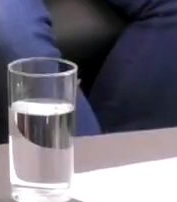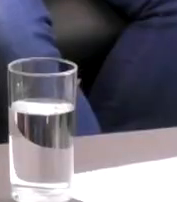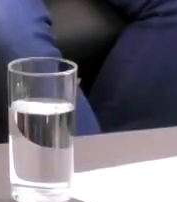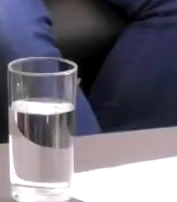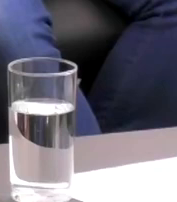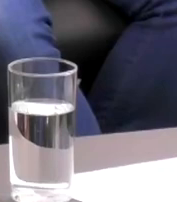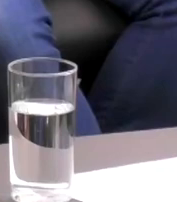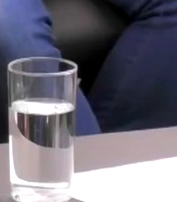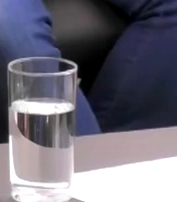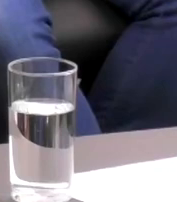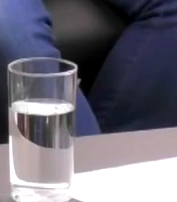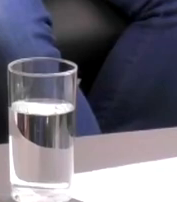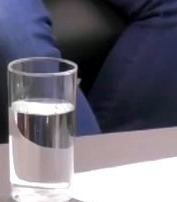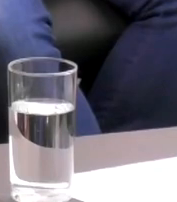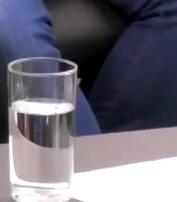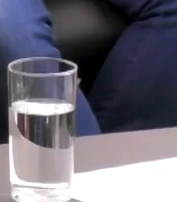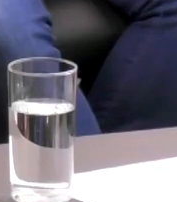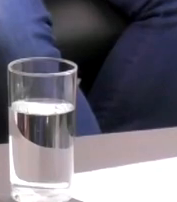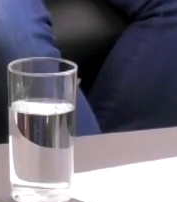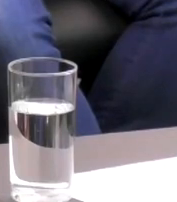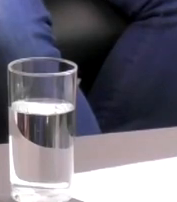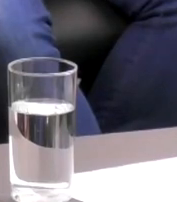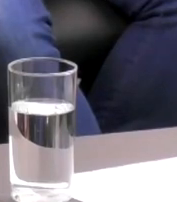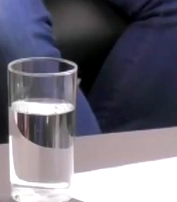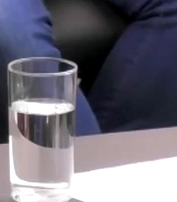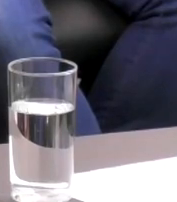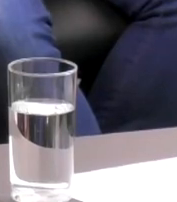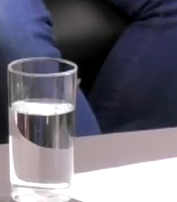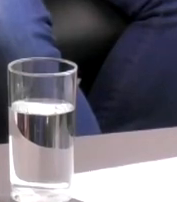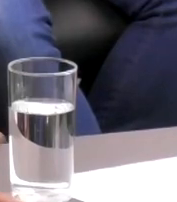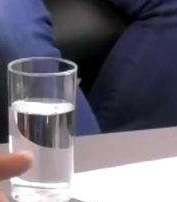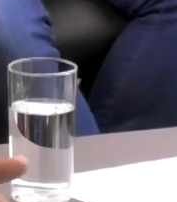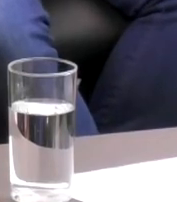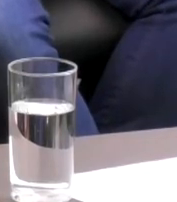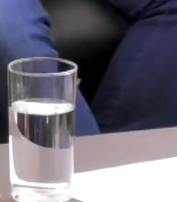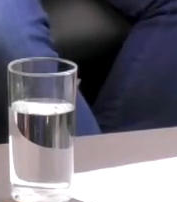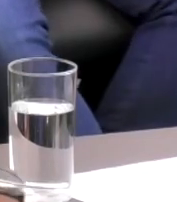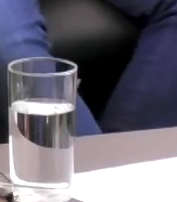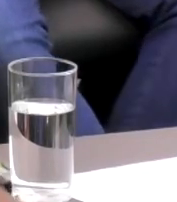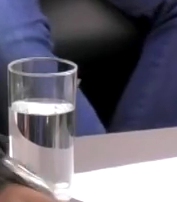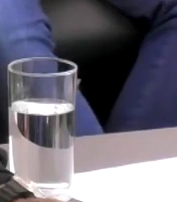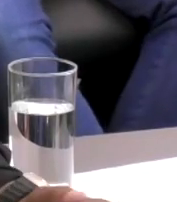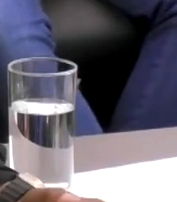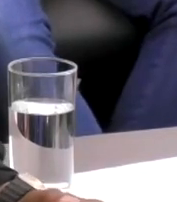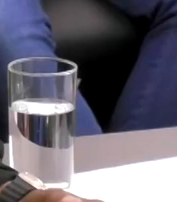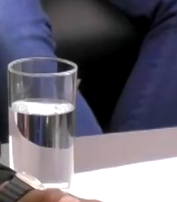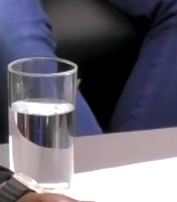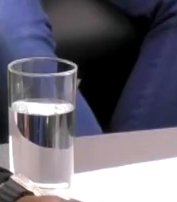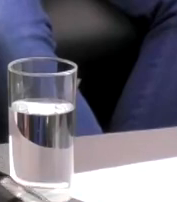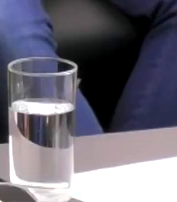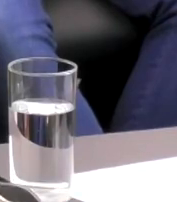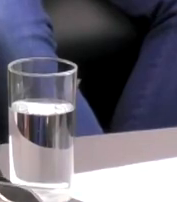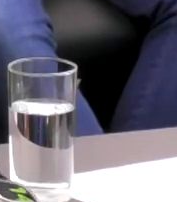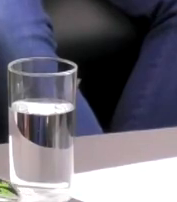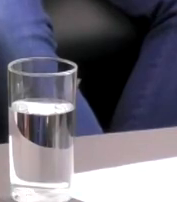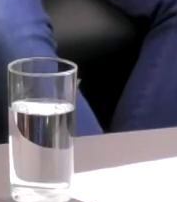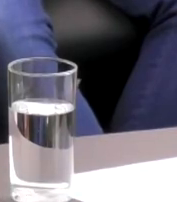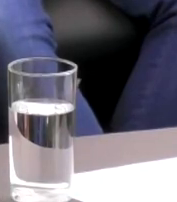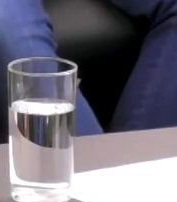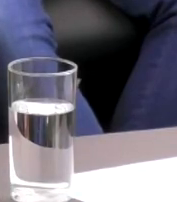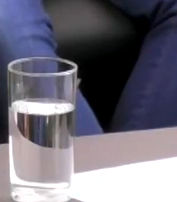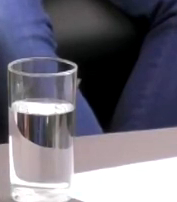se minimamente eles me convidassem à delegacia para perguntar, prestar um esclarecimento. Eu falaria, não, peraí, esse dia eu estava trabalhando.